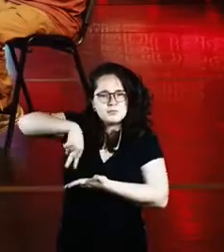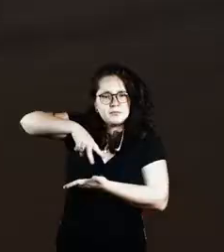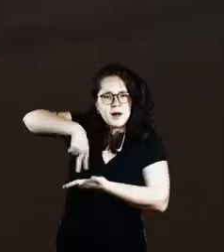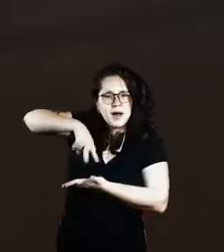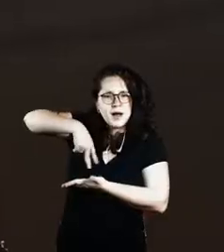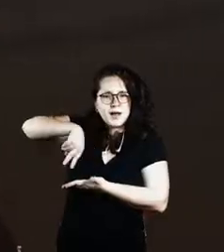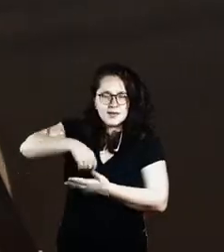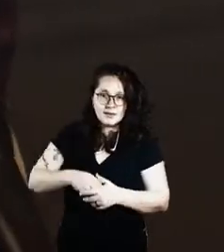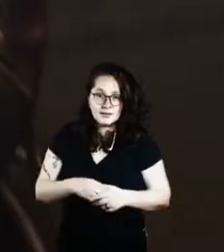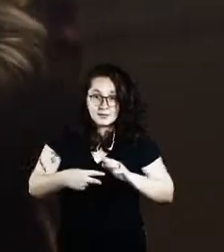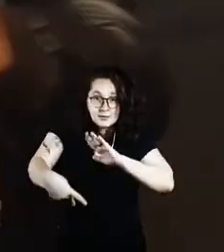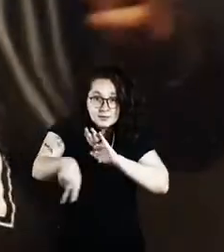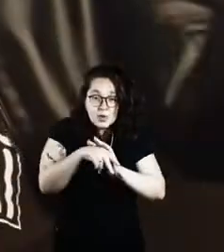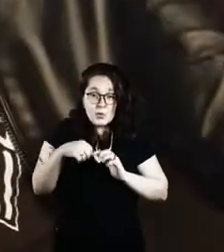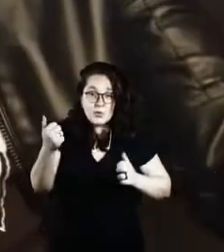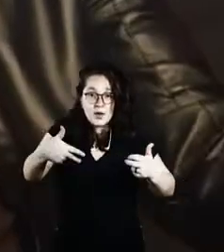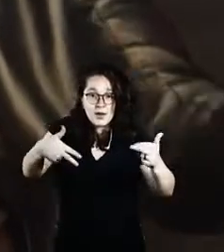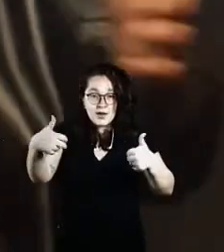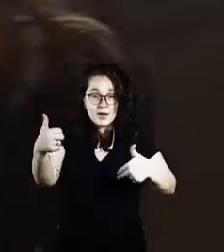pro rap?